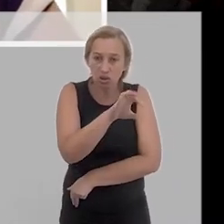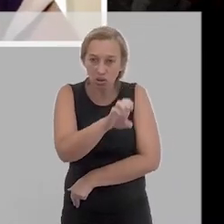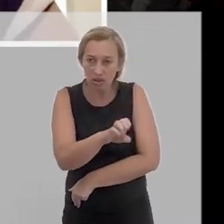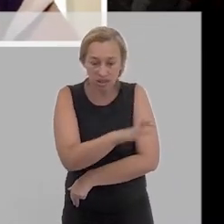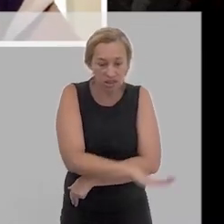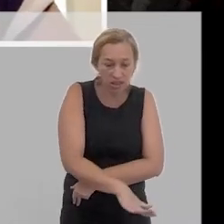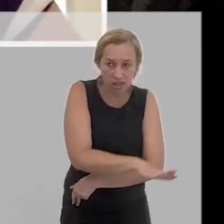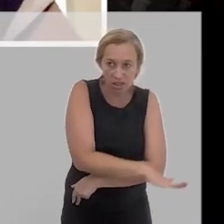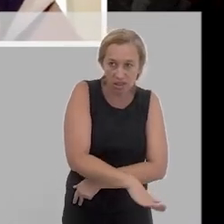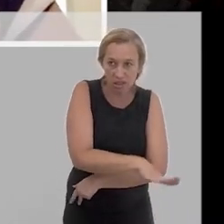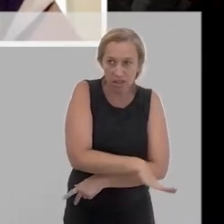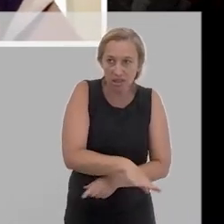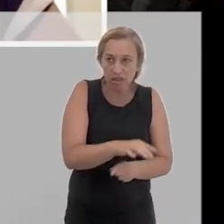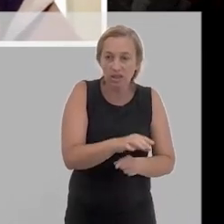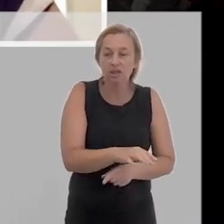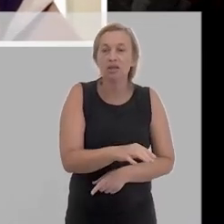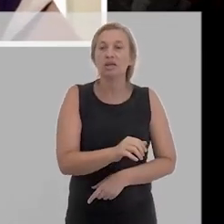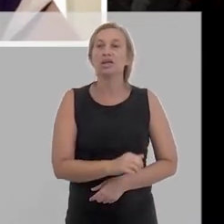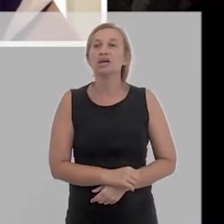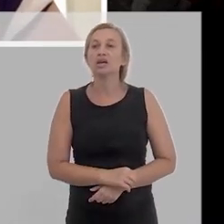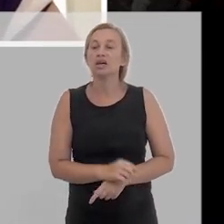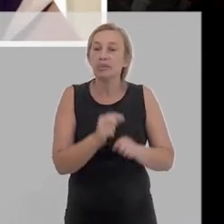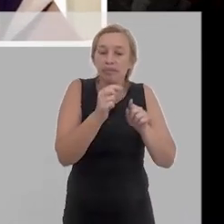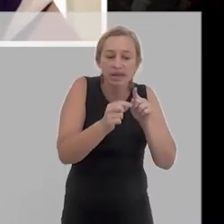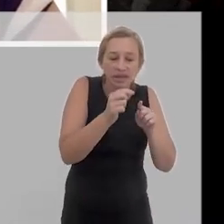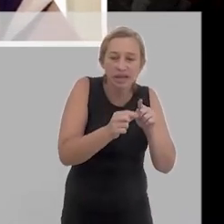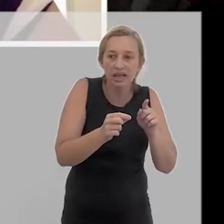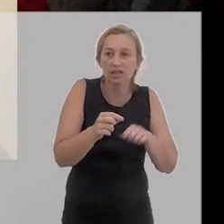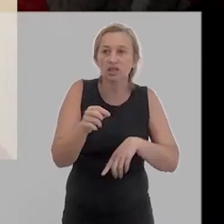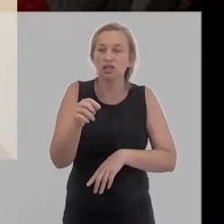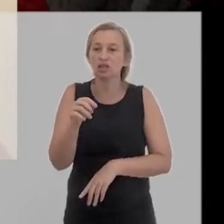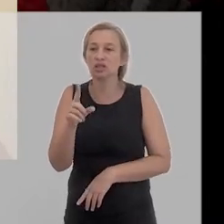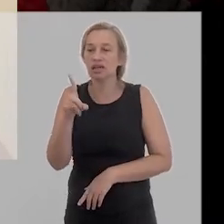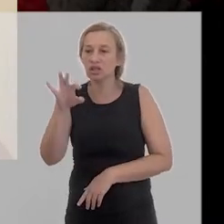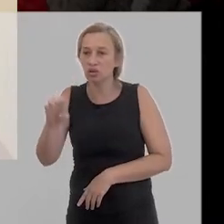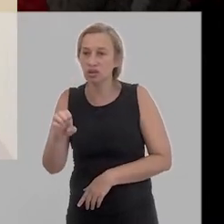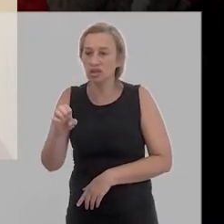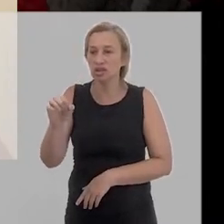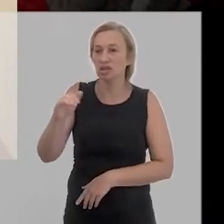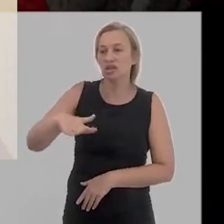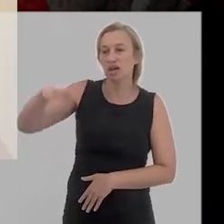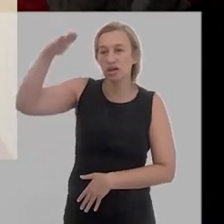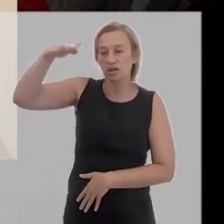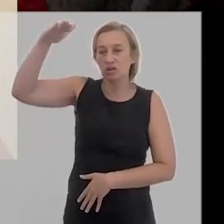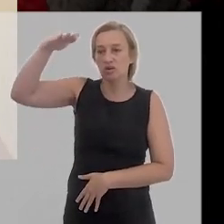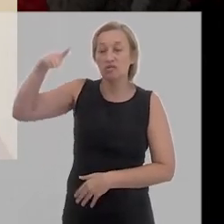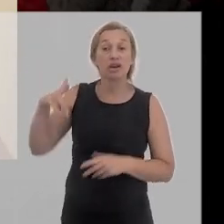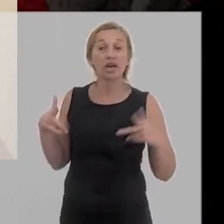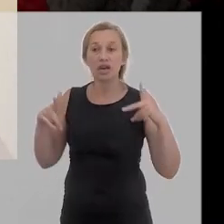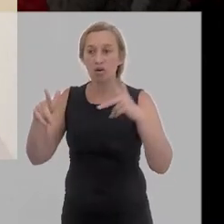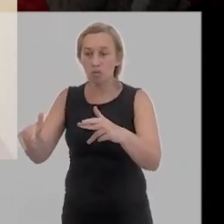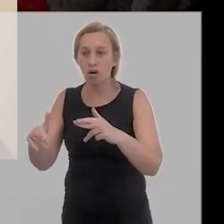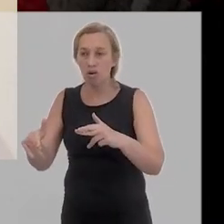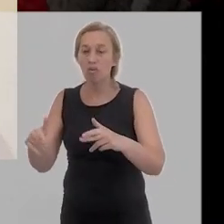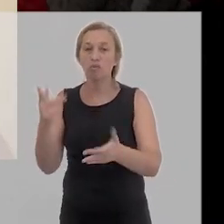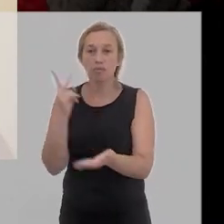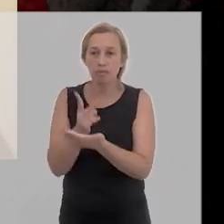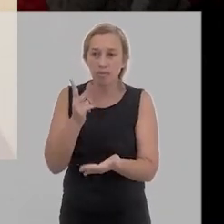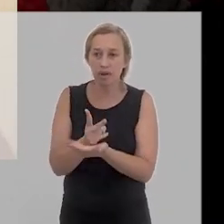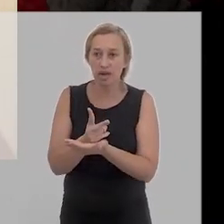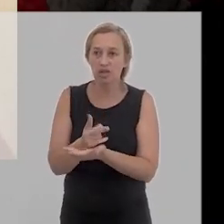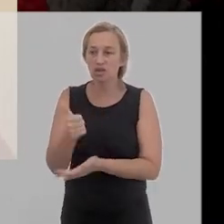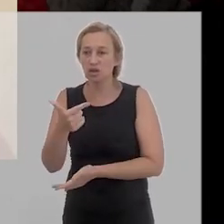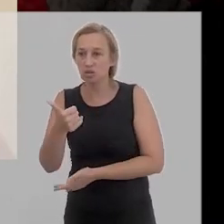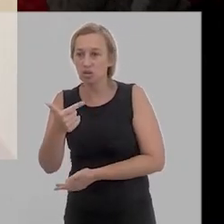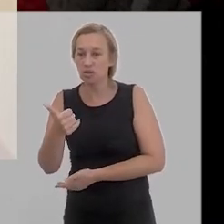quando criança, com a dose de criança, que é 1/3 da dose de adulto, vai manter essa mesma dose, mesmo que complete